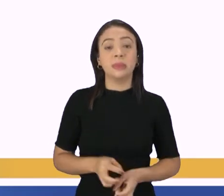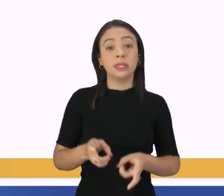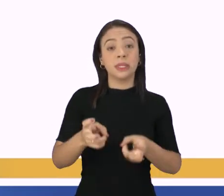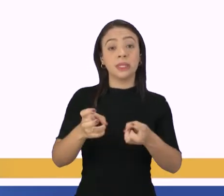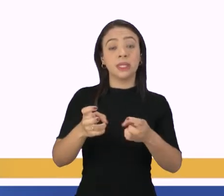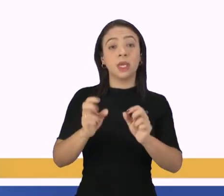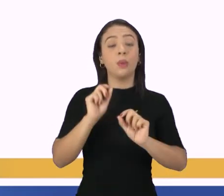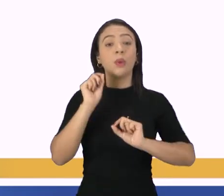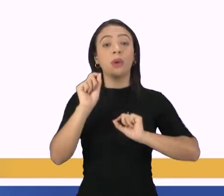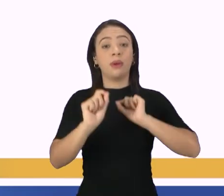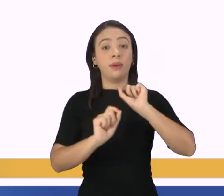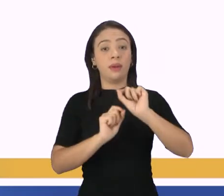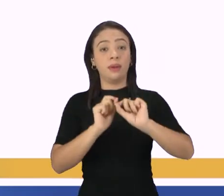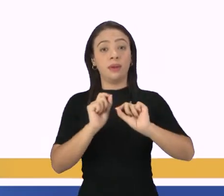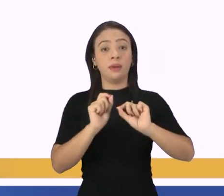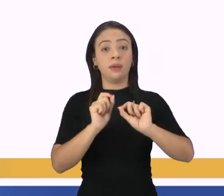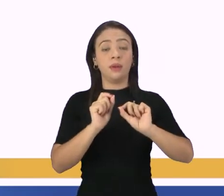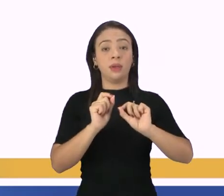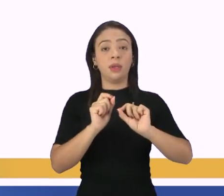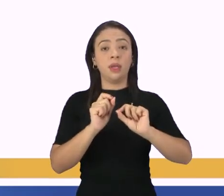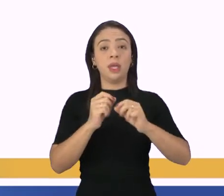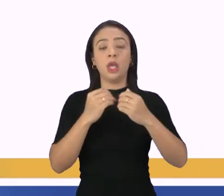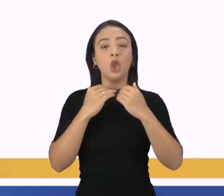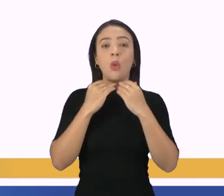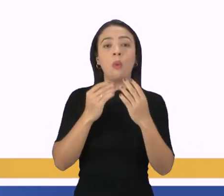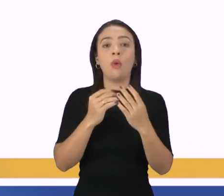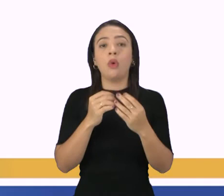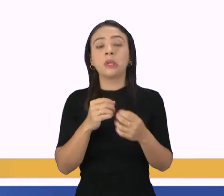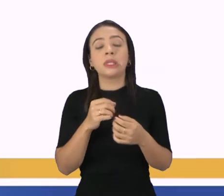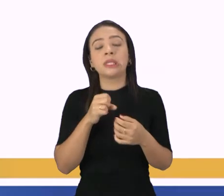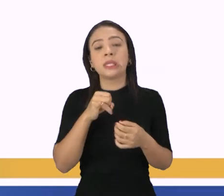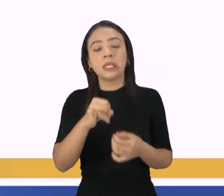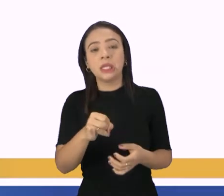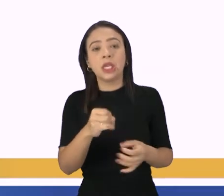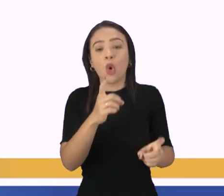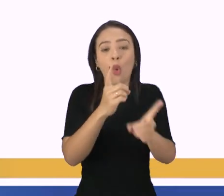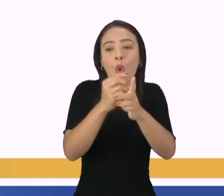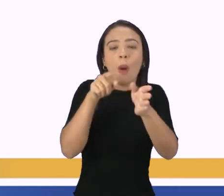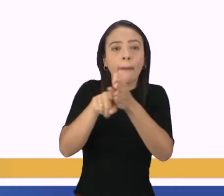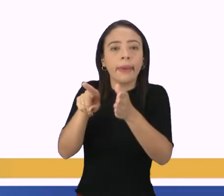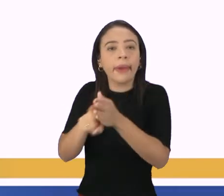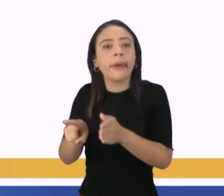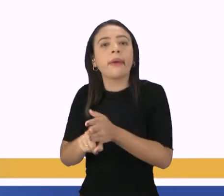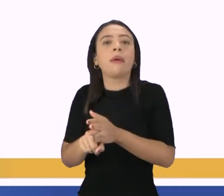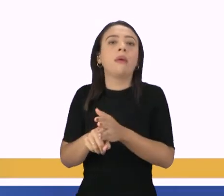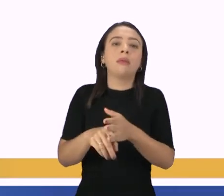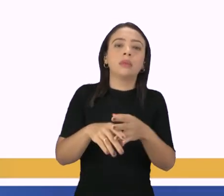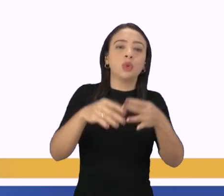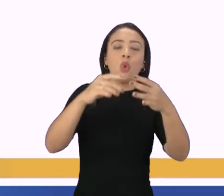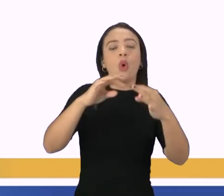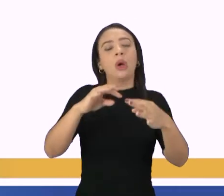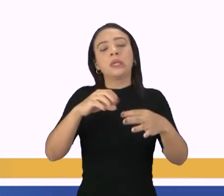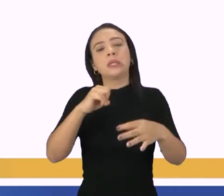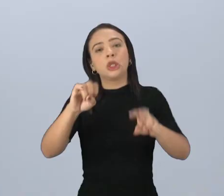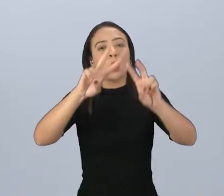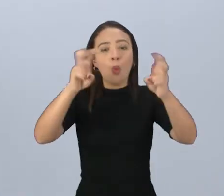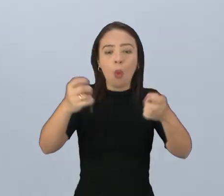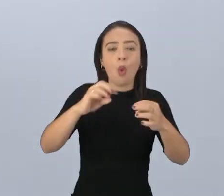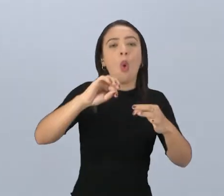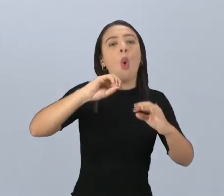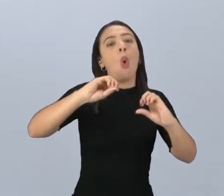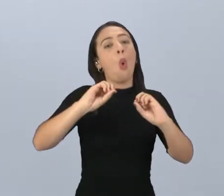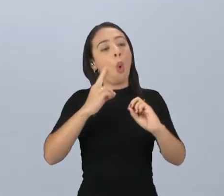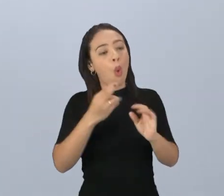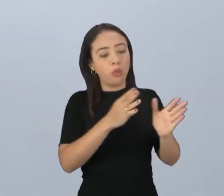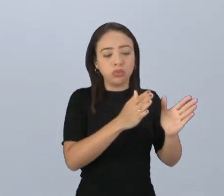que, independentemente de onde você irá encontrar as respostas, se no título, no lead ou no corpo da notícia, mas vocês